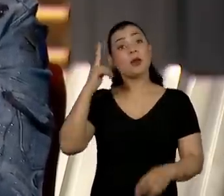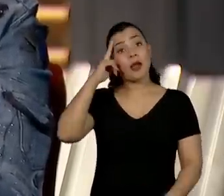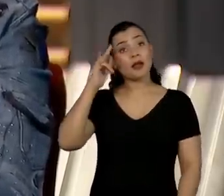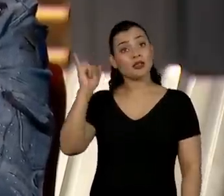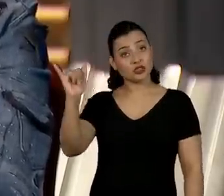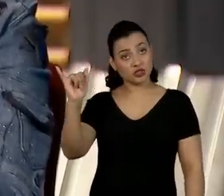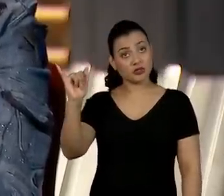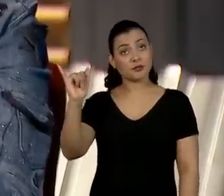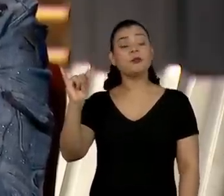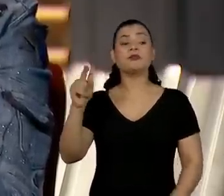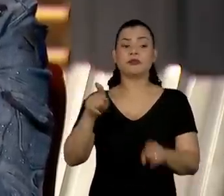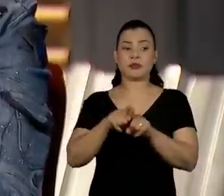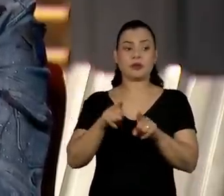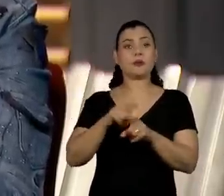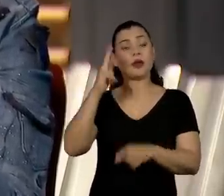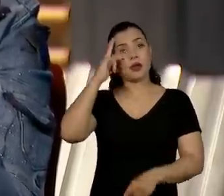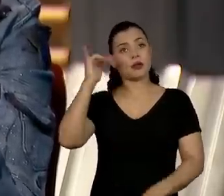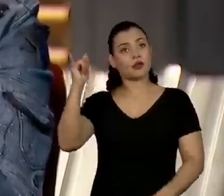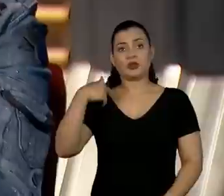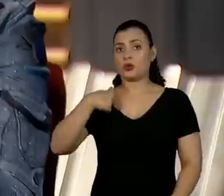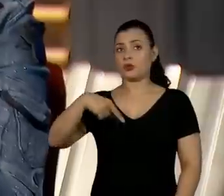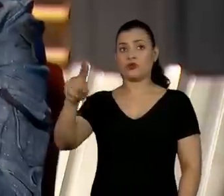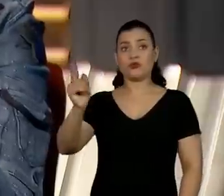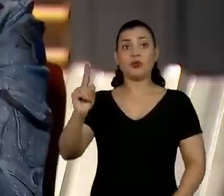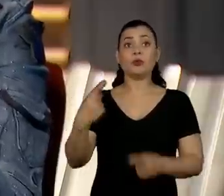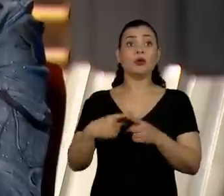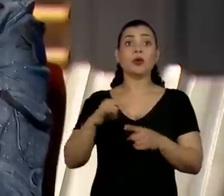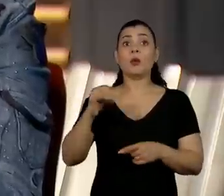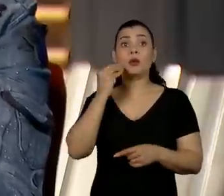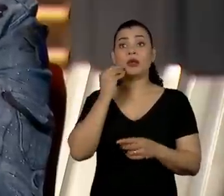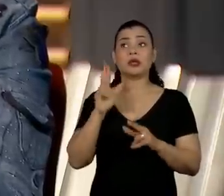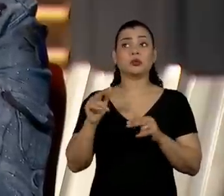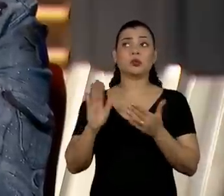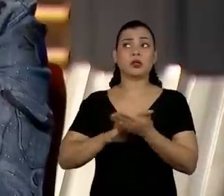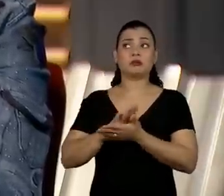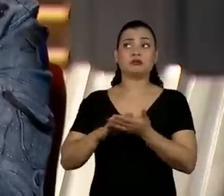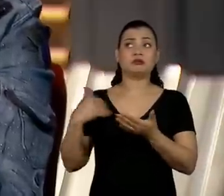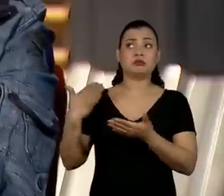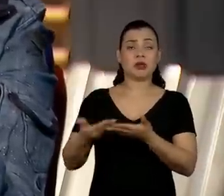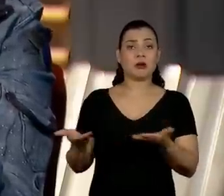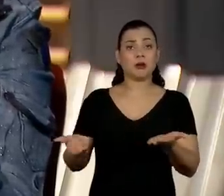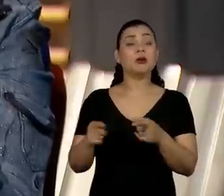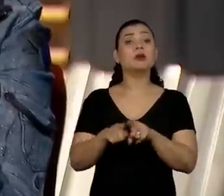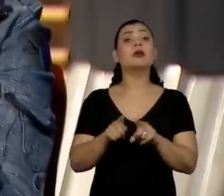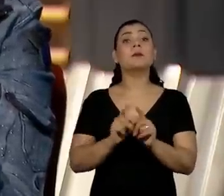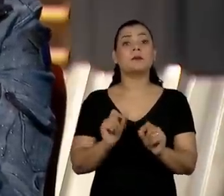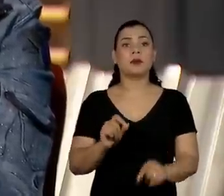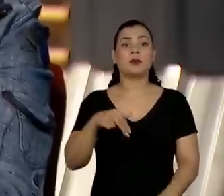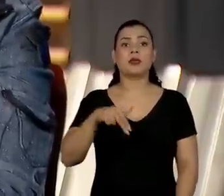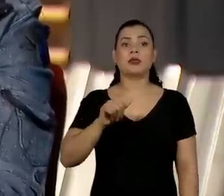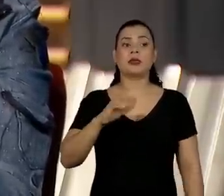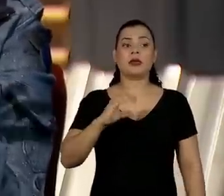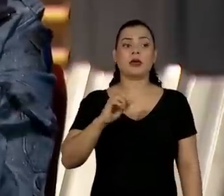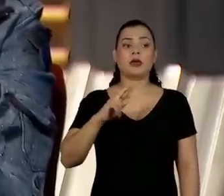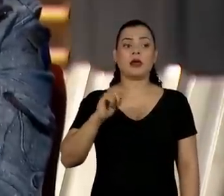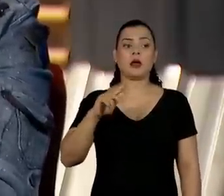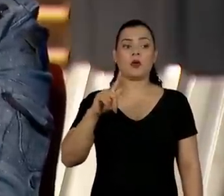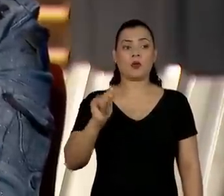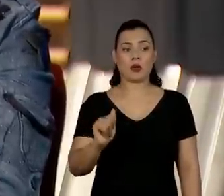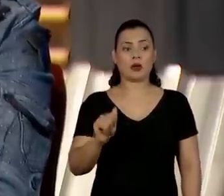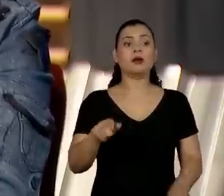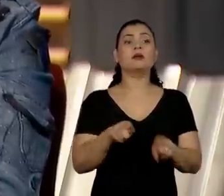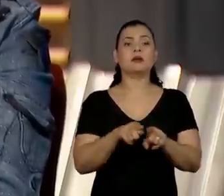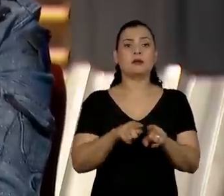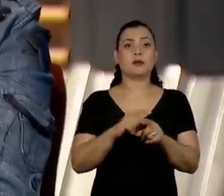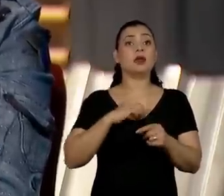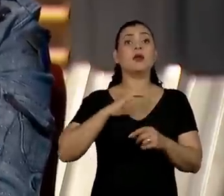que eu também não fui porque não não tive oportunidade e a Nicarágua o restante eu conheço